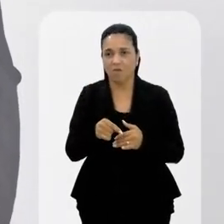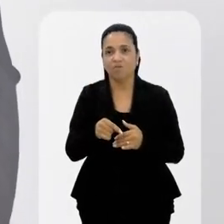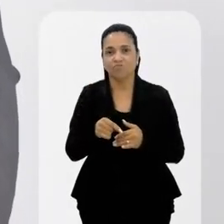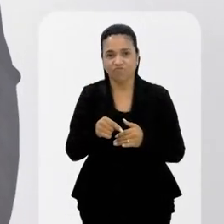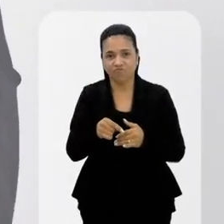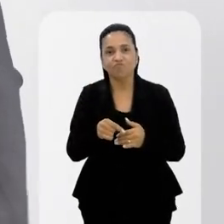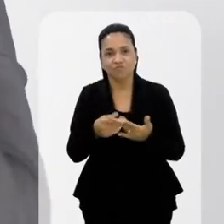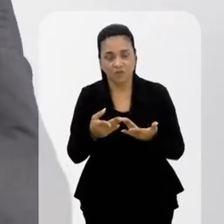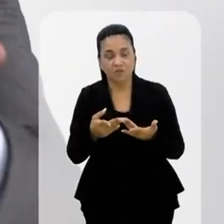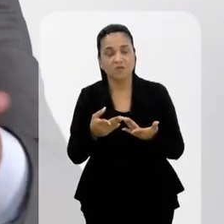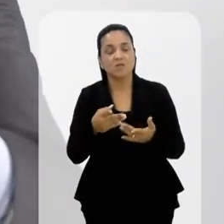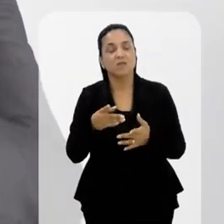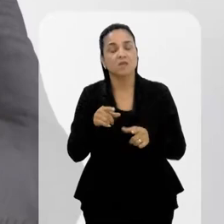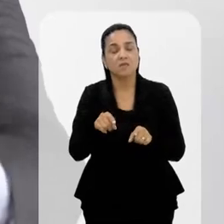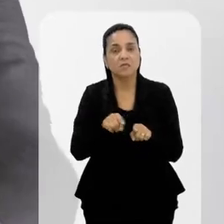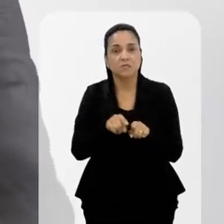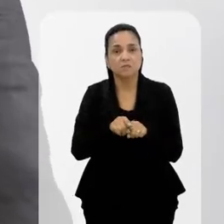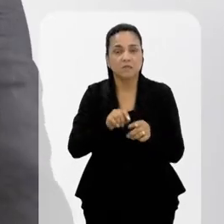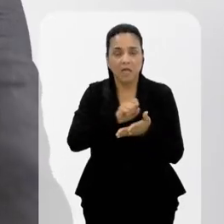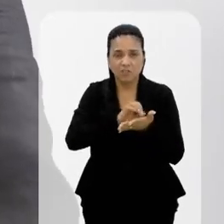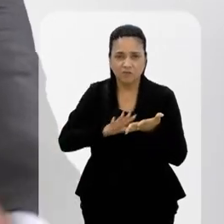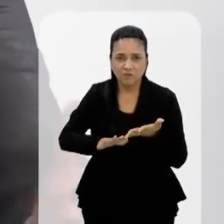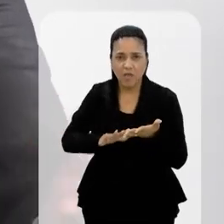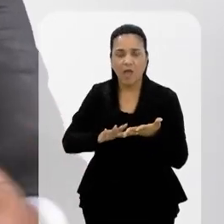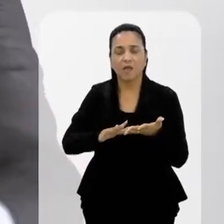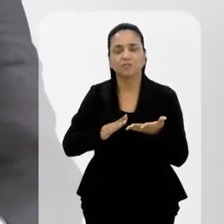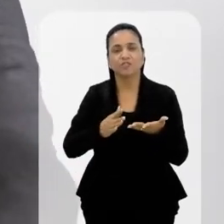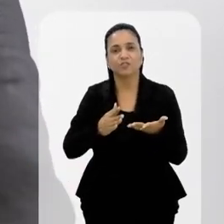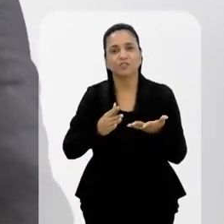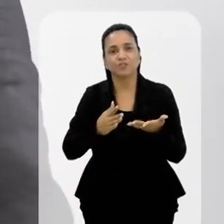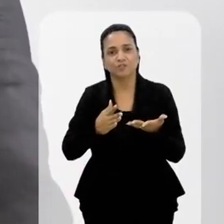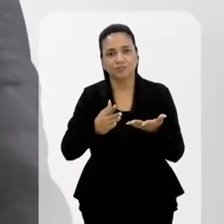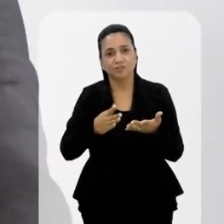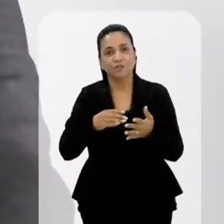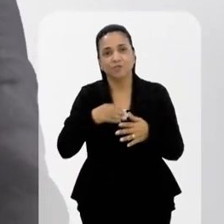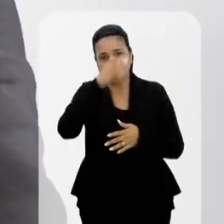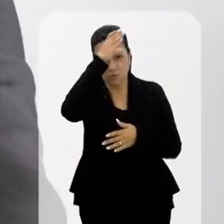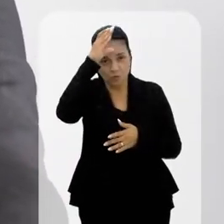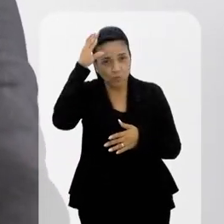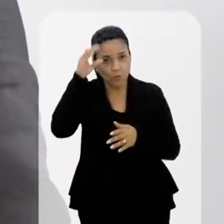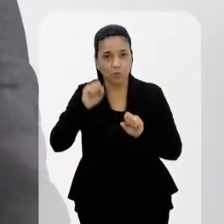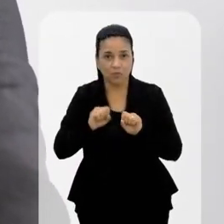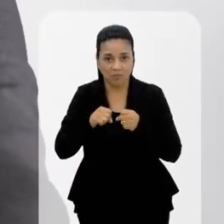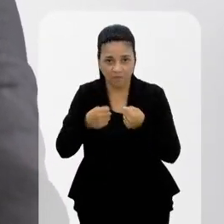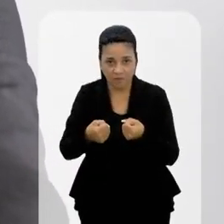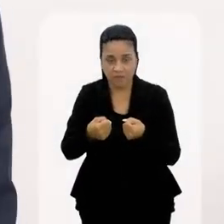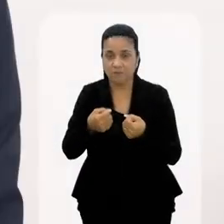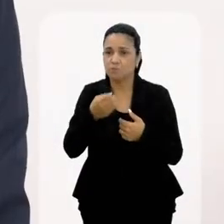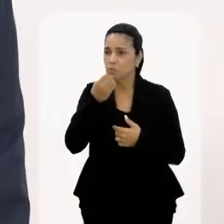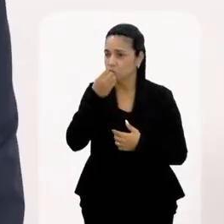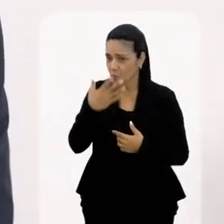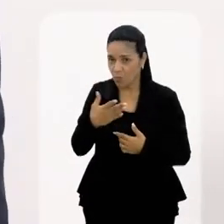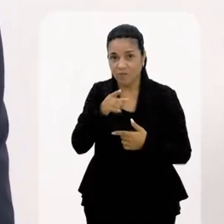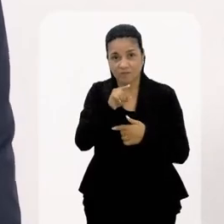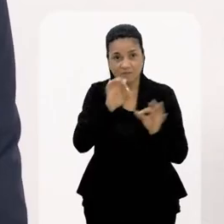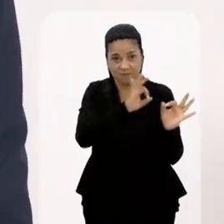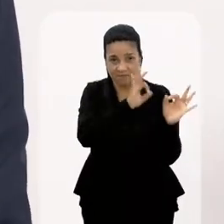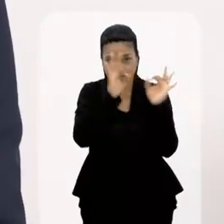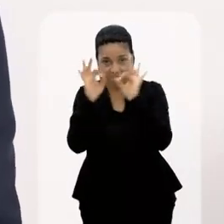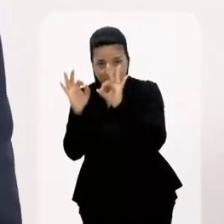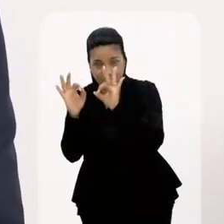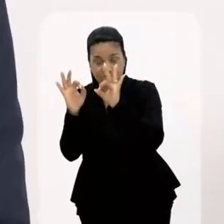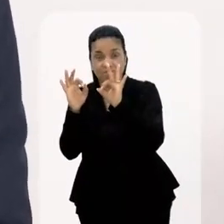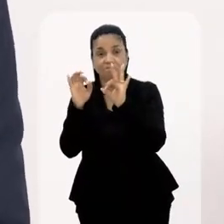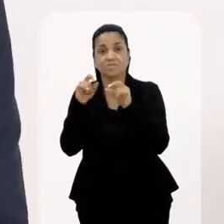contexto uma valoração envolvendo atividade, no caso, o direito do consumidor. Olha, muito bom, assim, então, aquele que